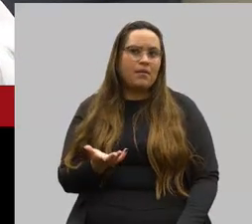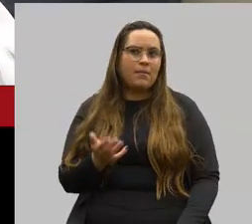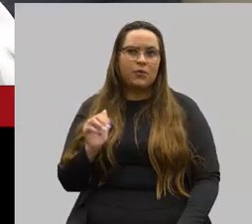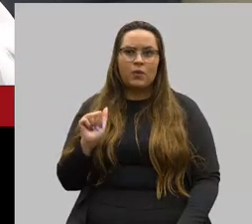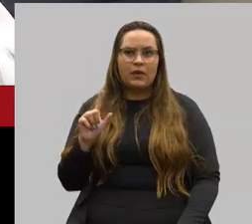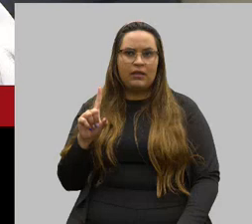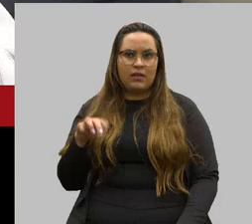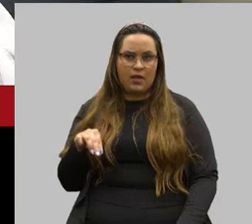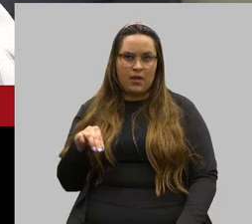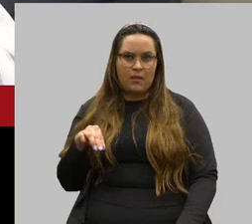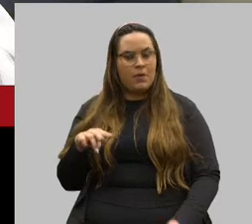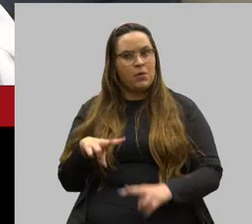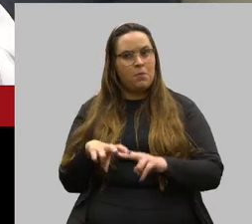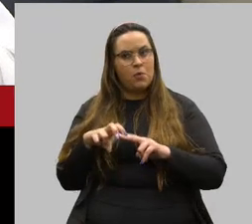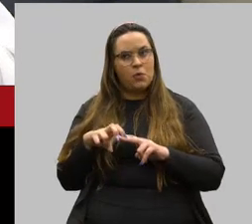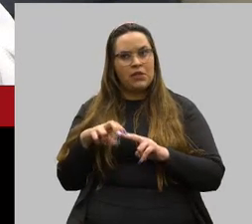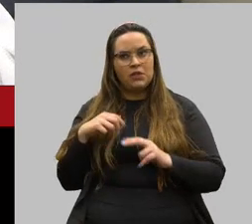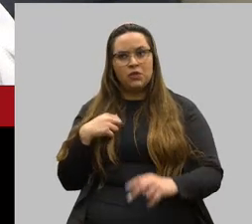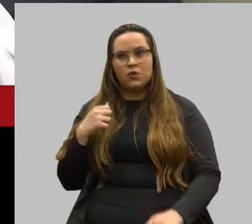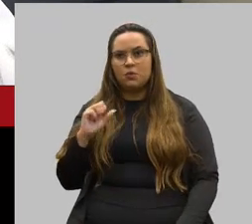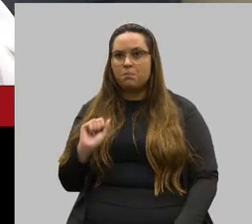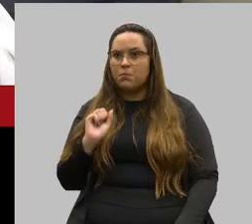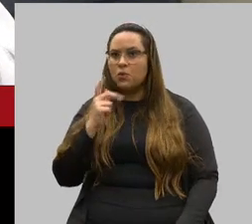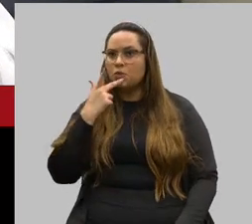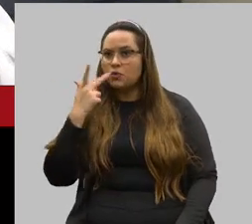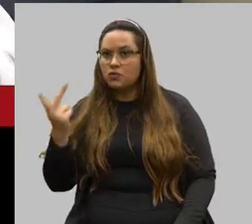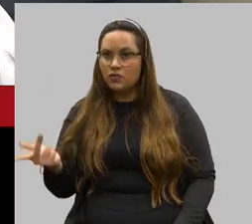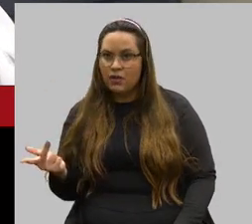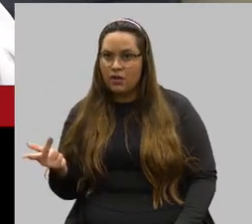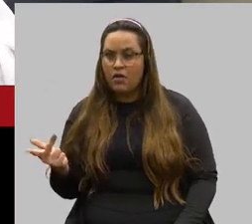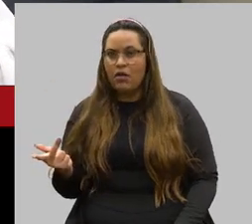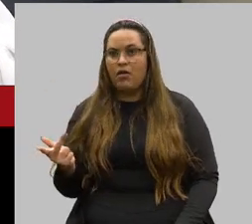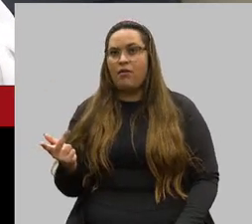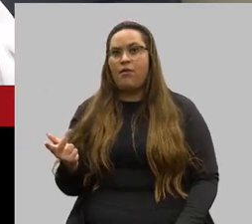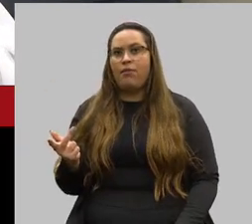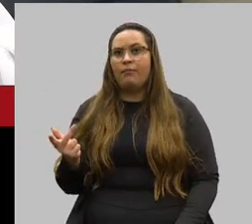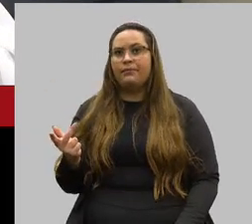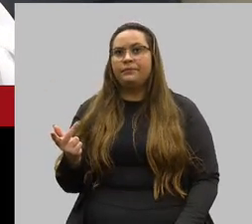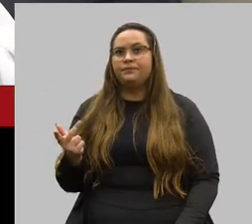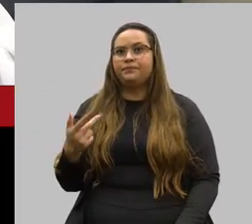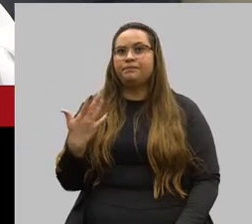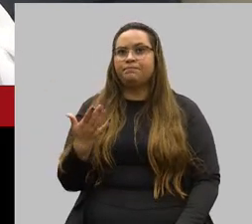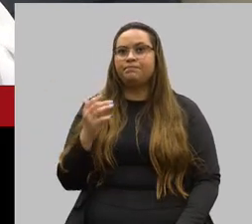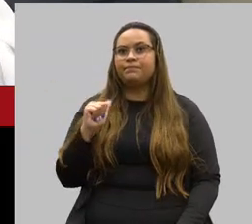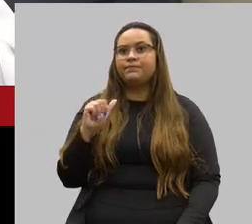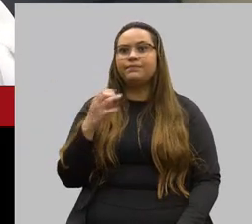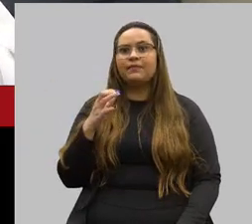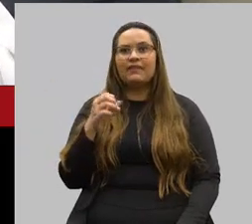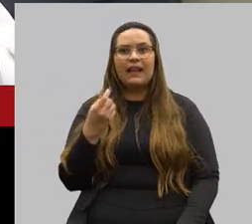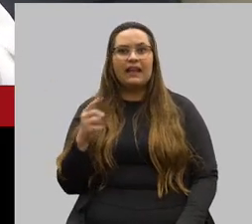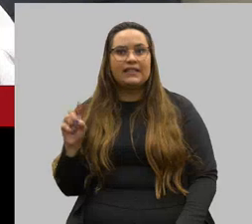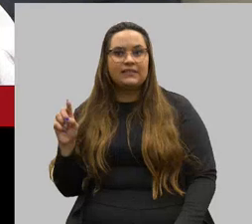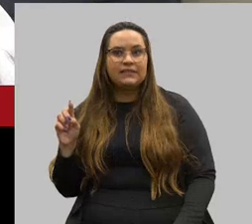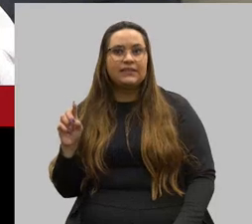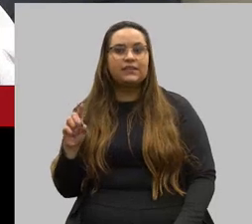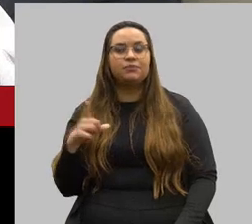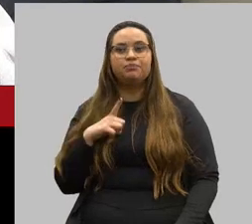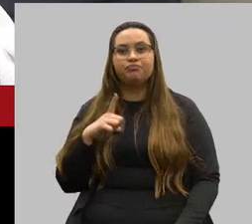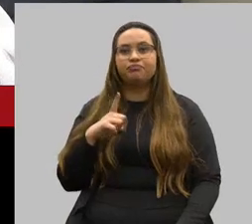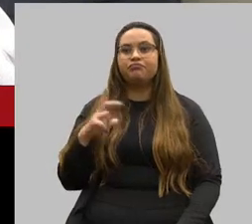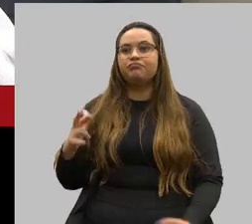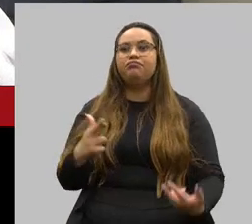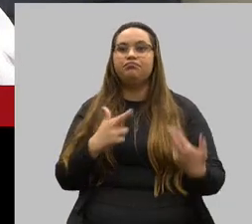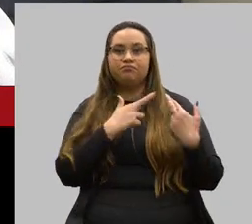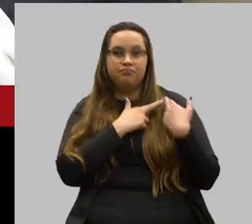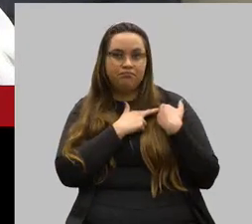Mas o que eu posso dizer pro senhor é o seguinte dentro né evidentemente eh das ações que são de responsabilidade